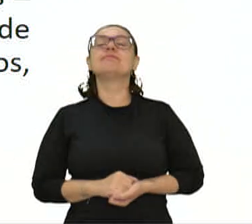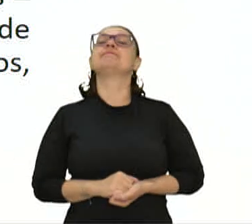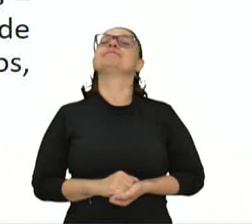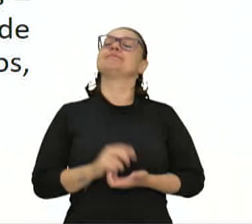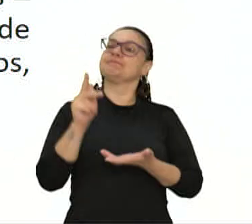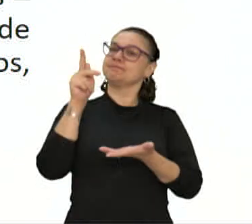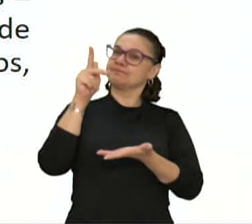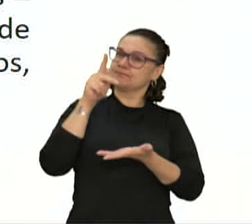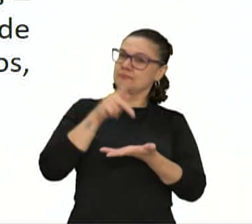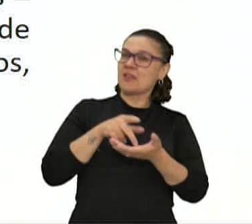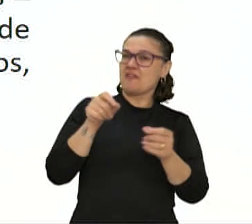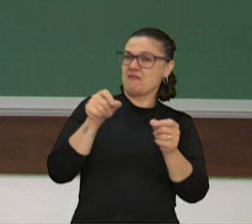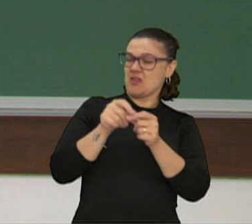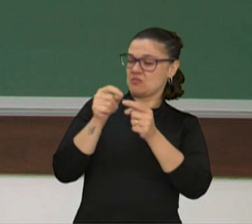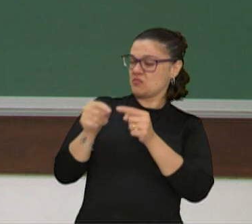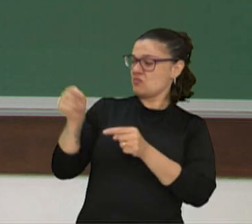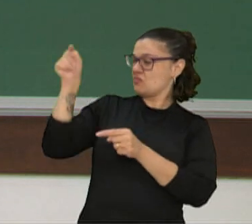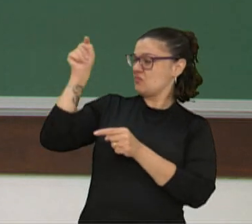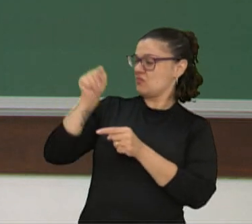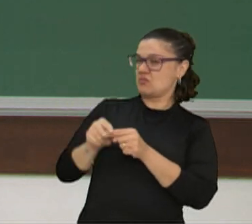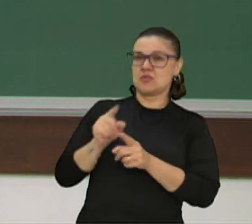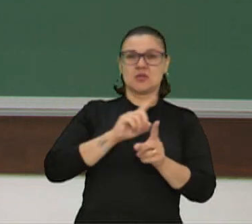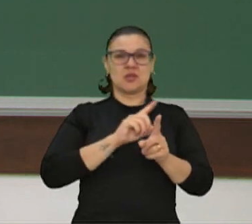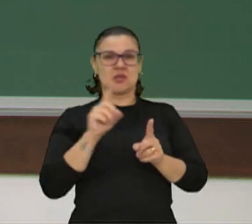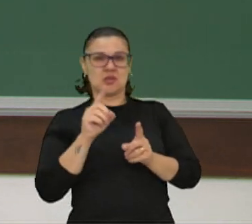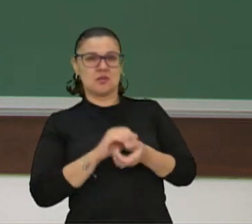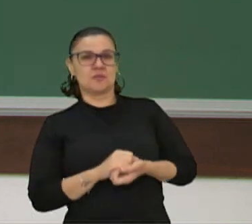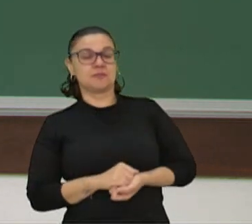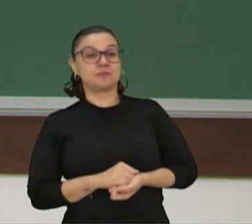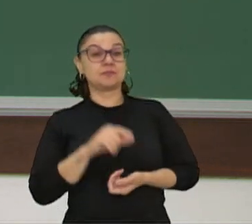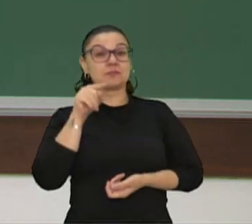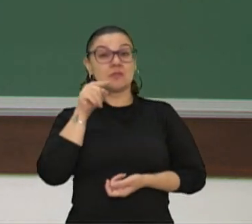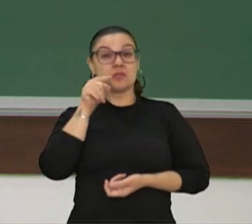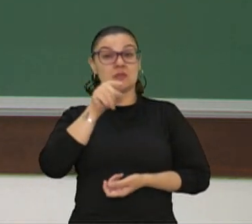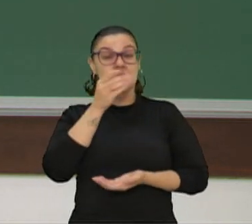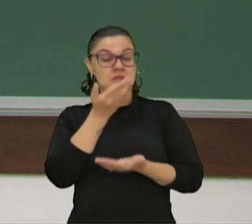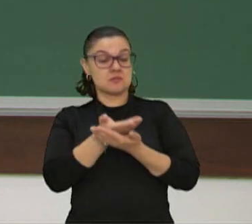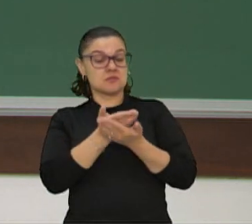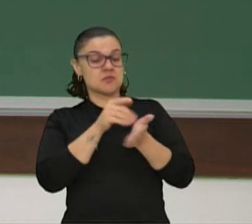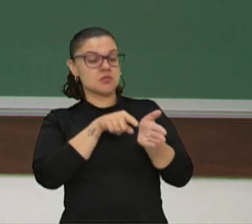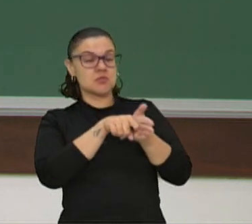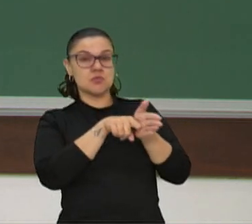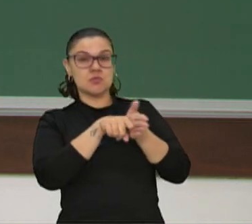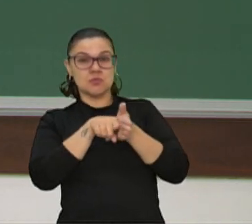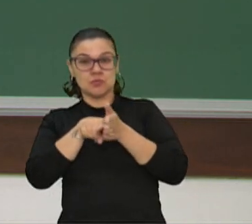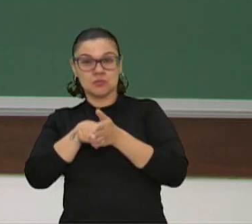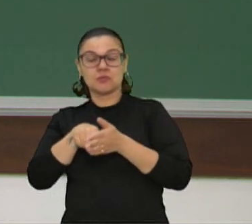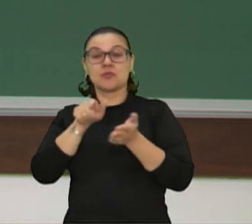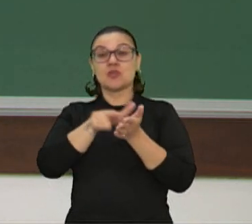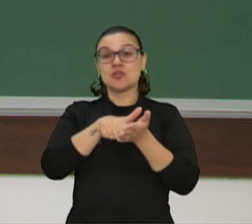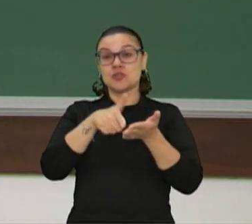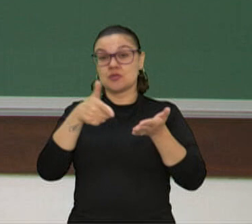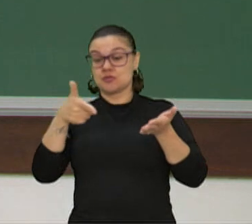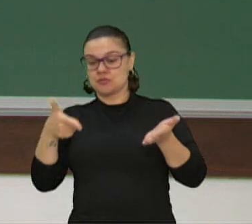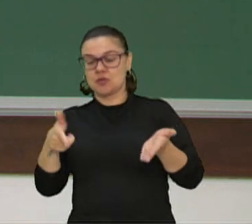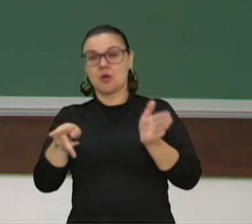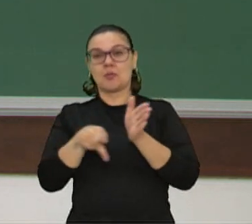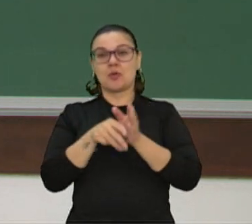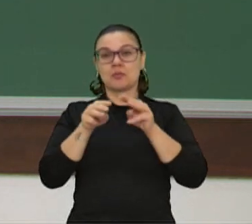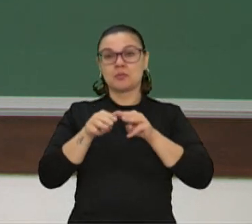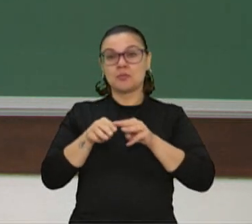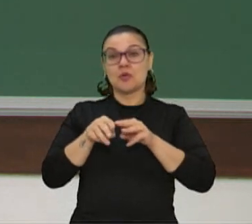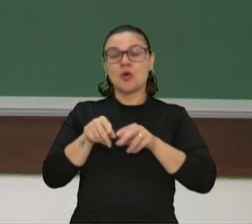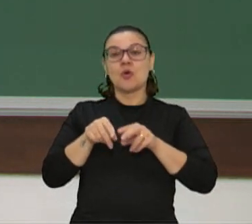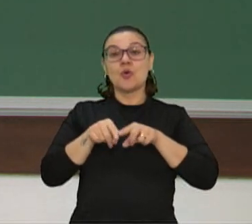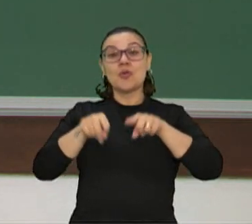eles fazem fotossíntese? Veja só. Esse estudo aqui, ele foi publicado no jornal da Universidade Federal